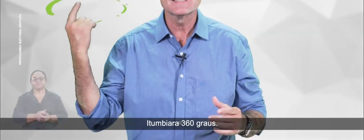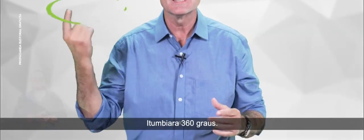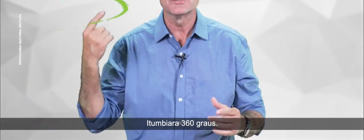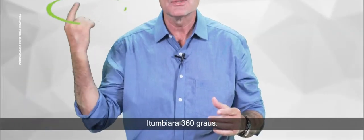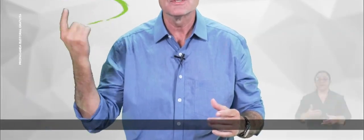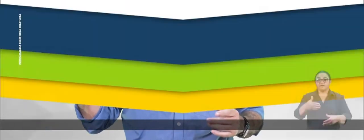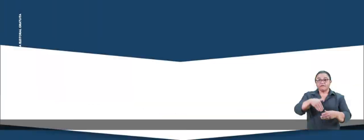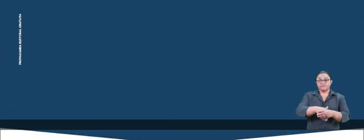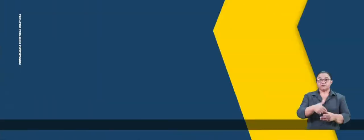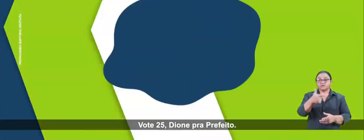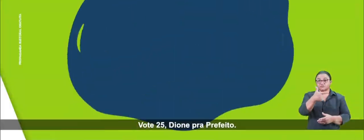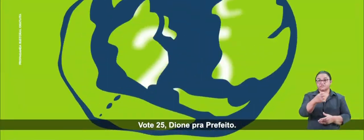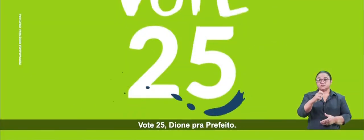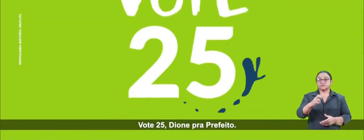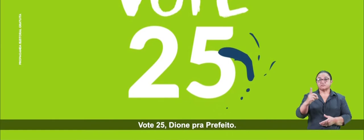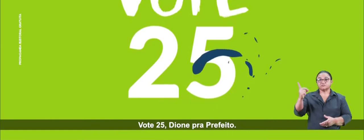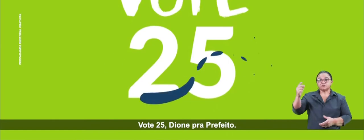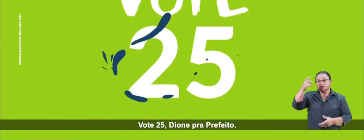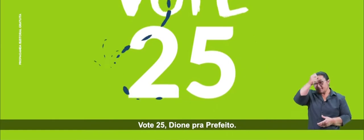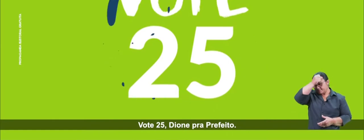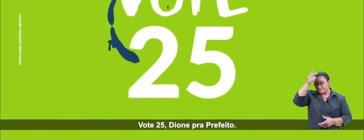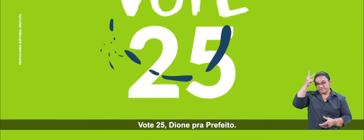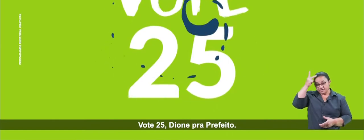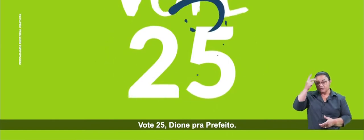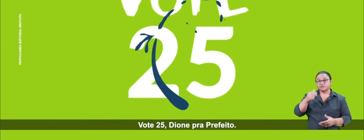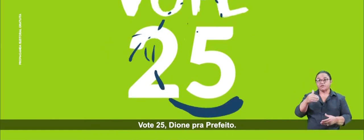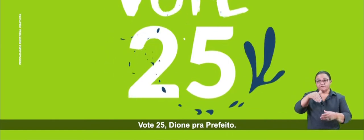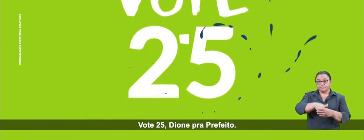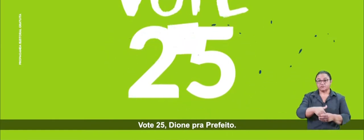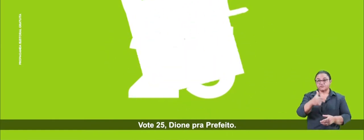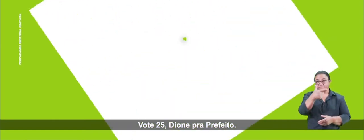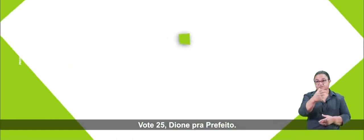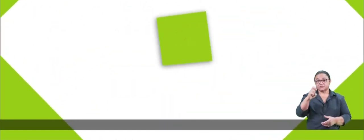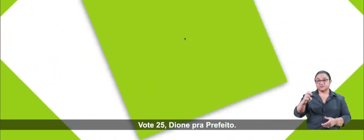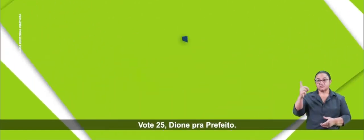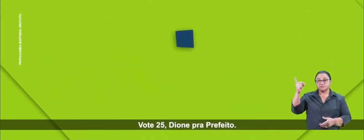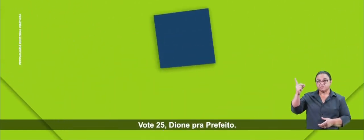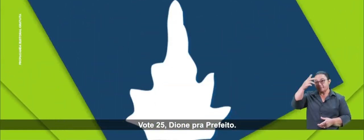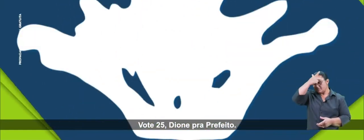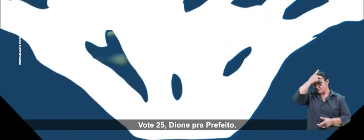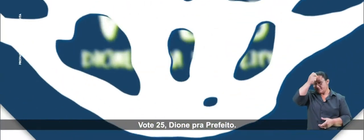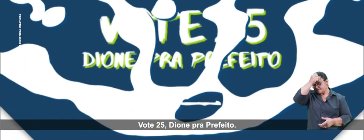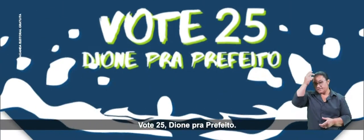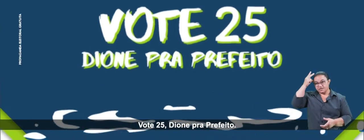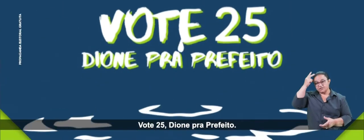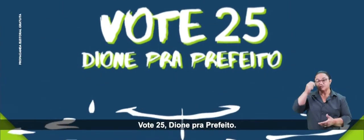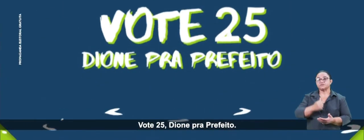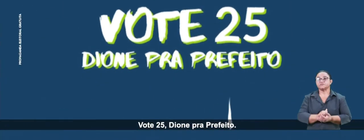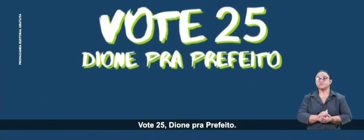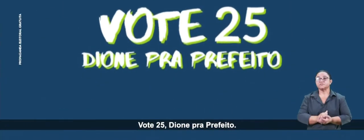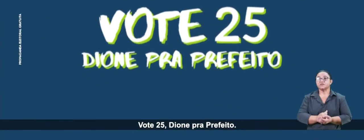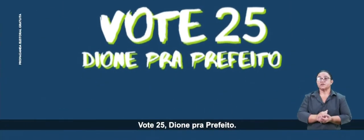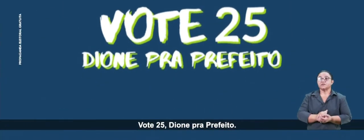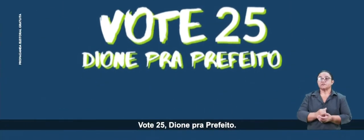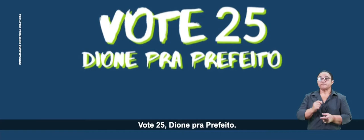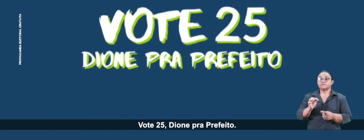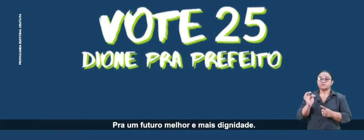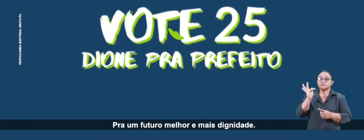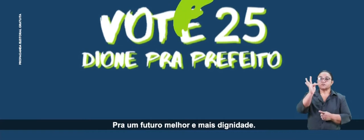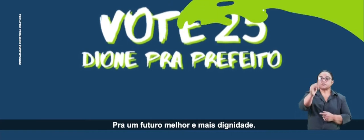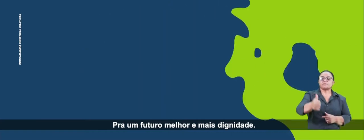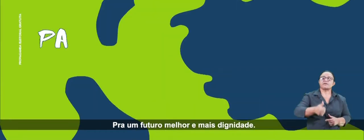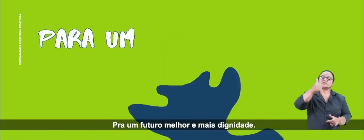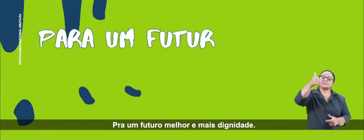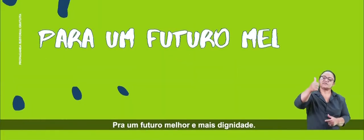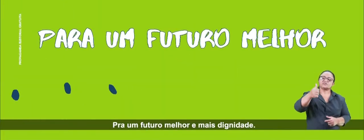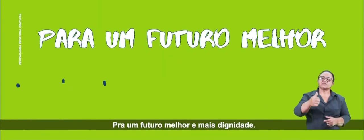360 graus. Vote 25, Johnny, para prefeito. Vote 25, Johnny, para prefeito.